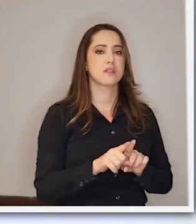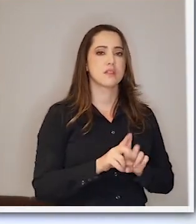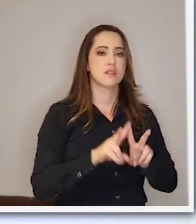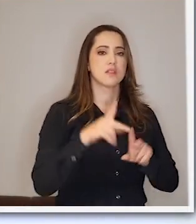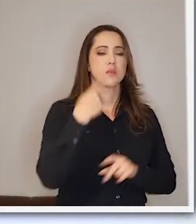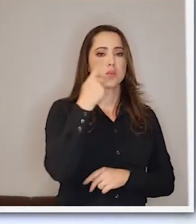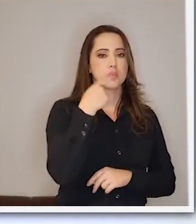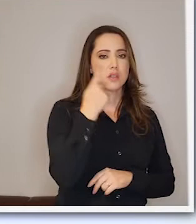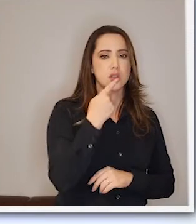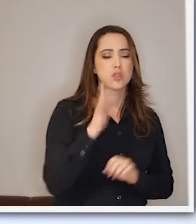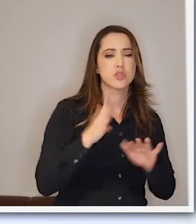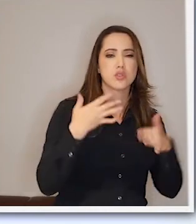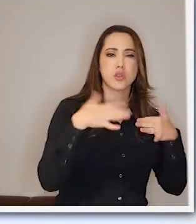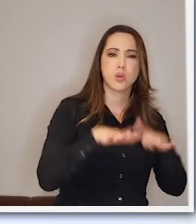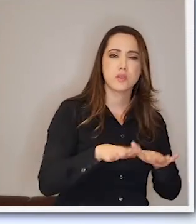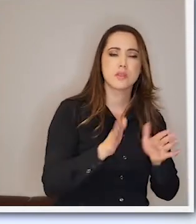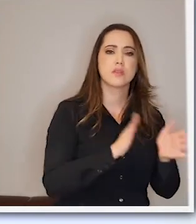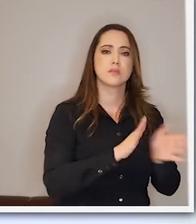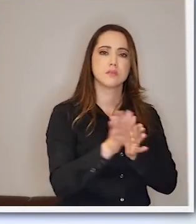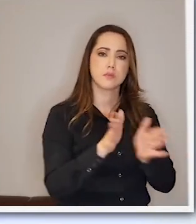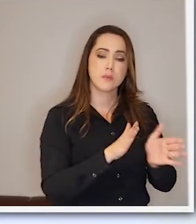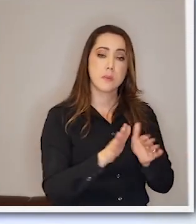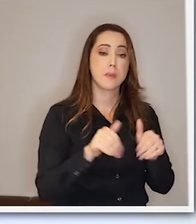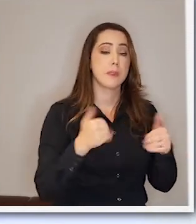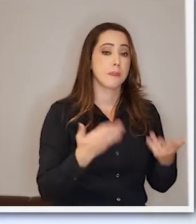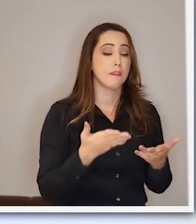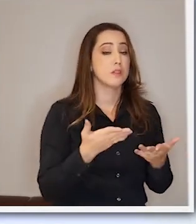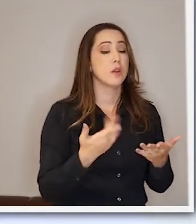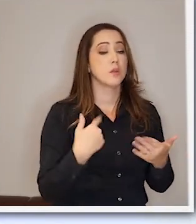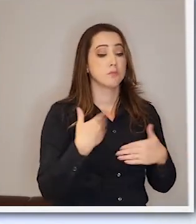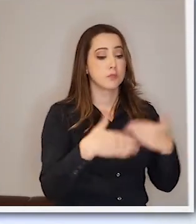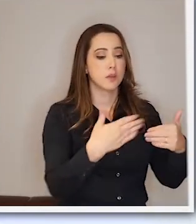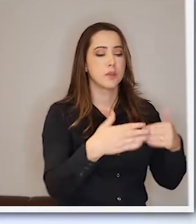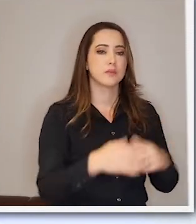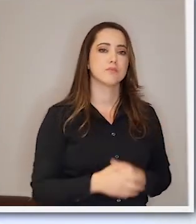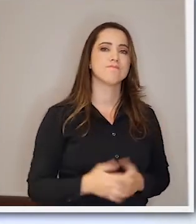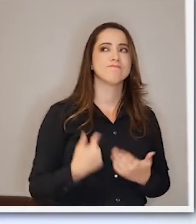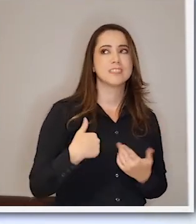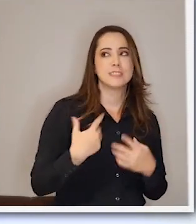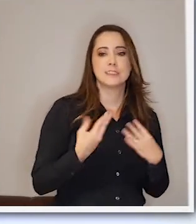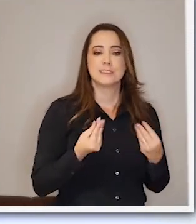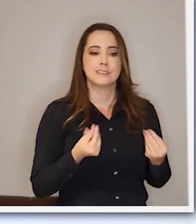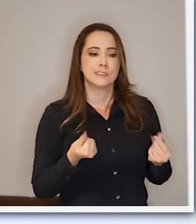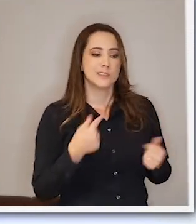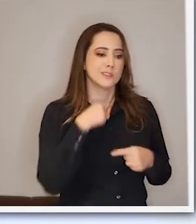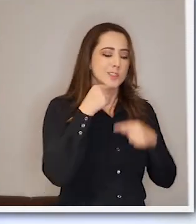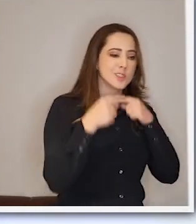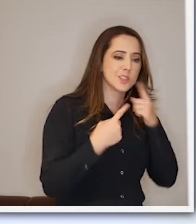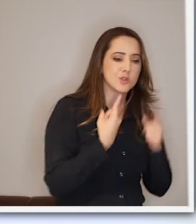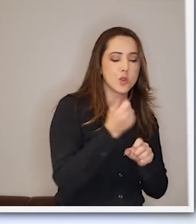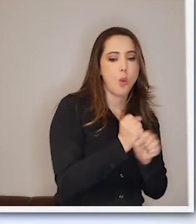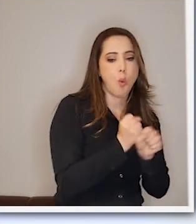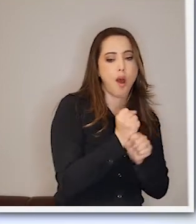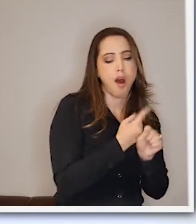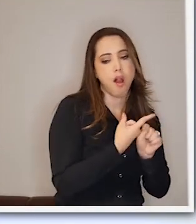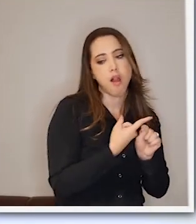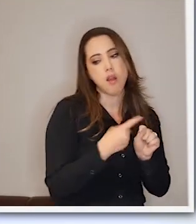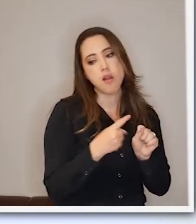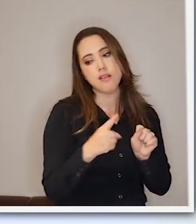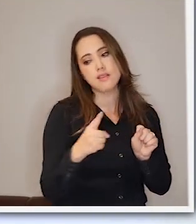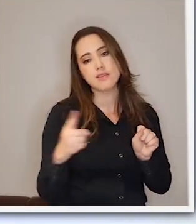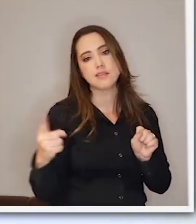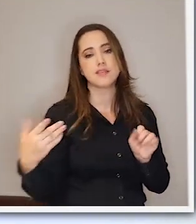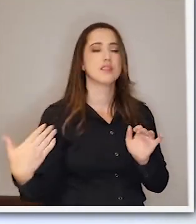principalmente a causa da pessoa com deficiência e a pauta das políticas de inclusão e de acessibilidade. Então foi esse